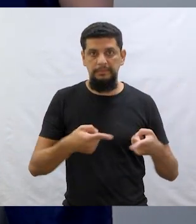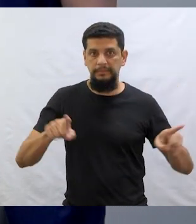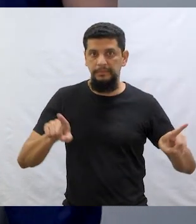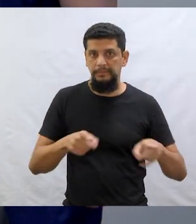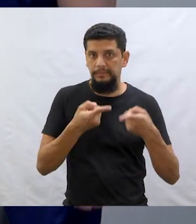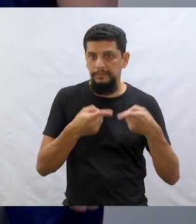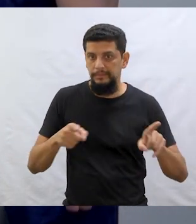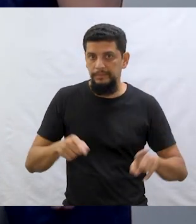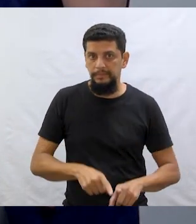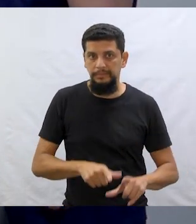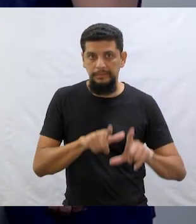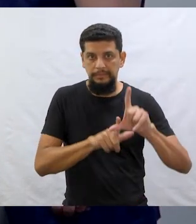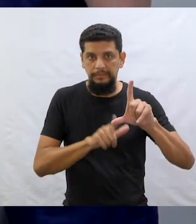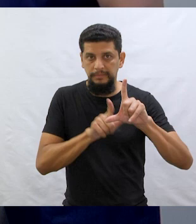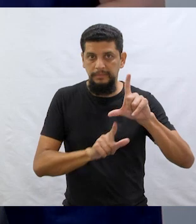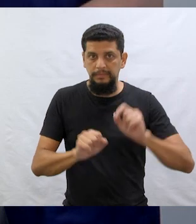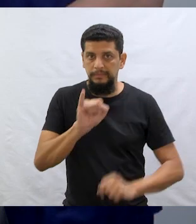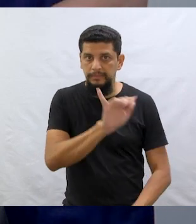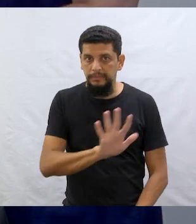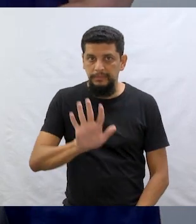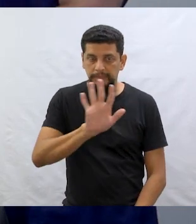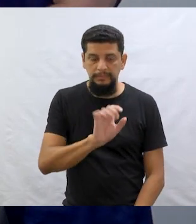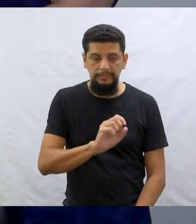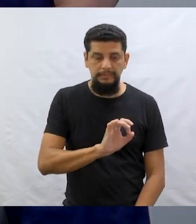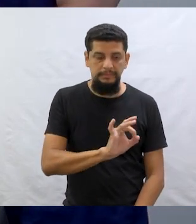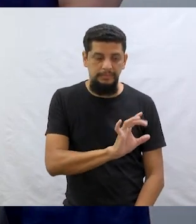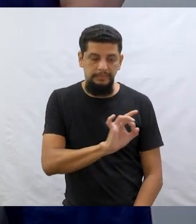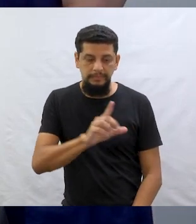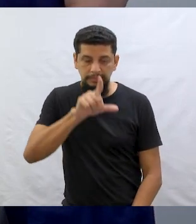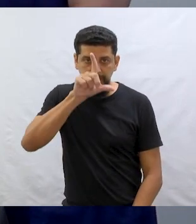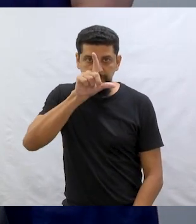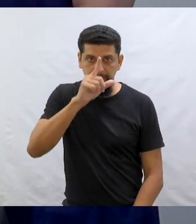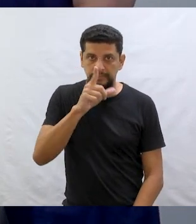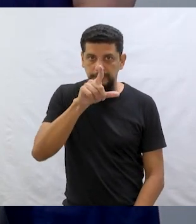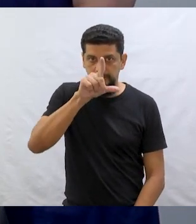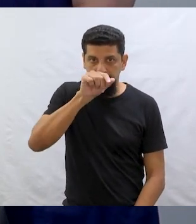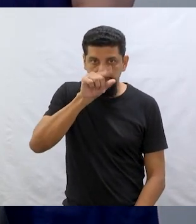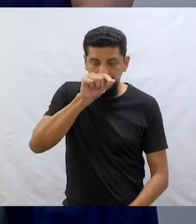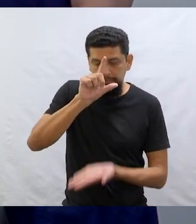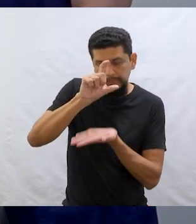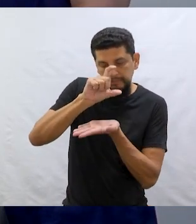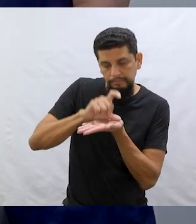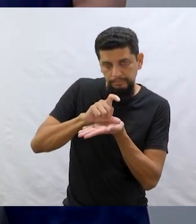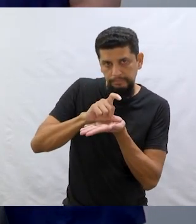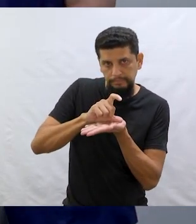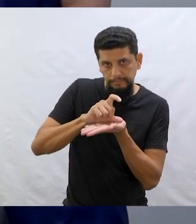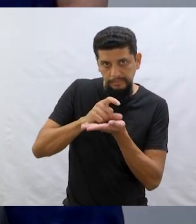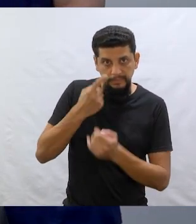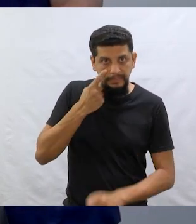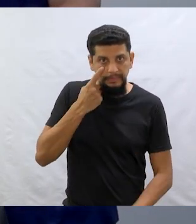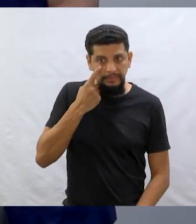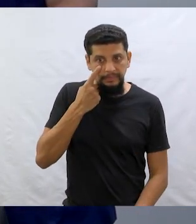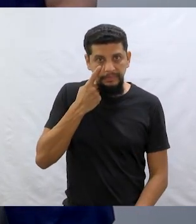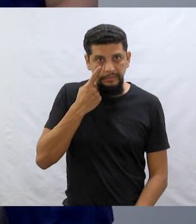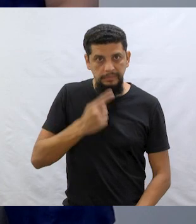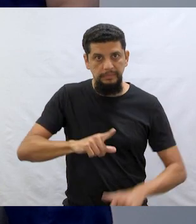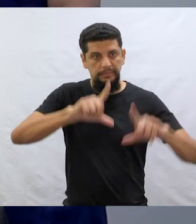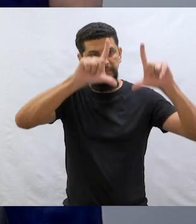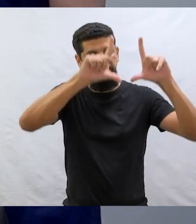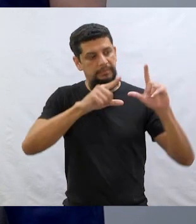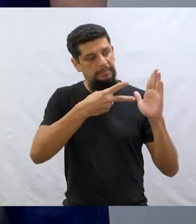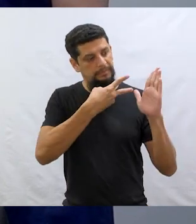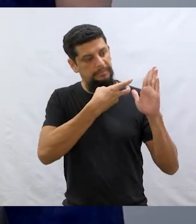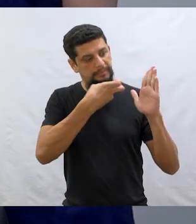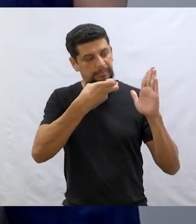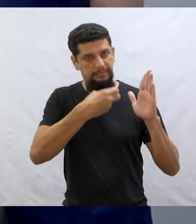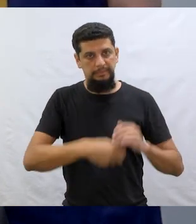desta música com a imagem dos pintinhos. Então, fiquem atentos aí. Acompanhem na tela.